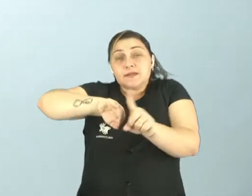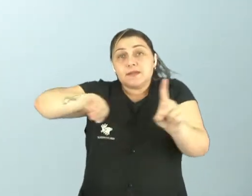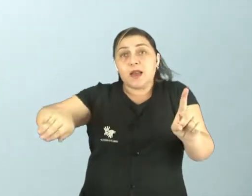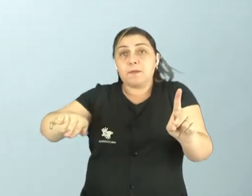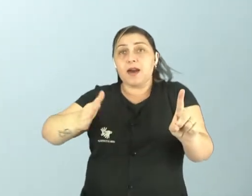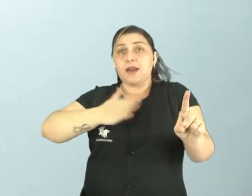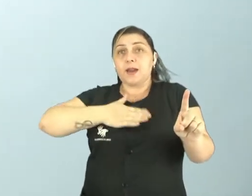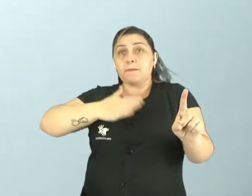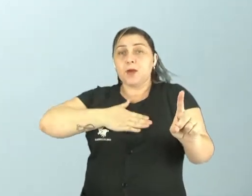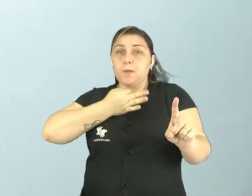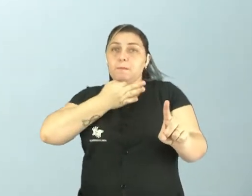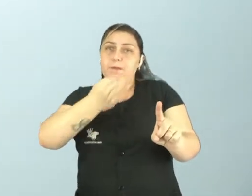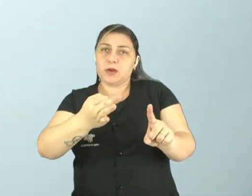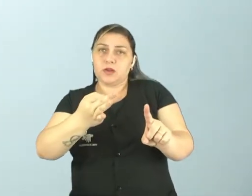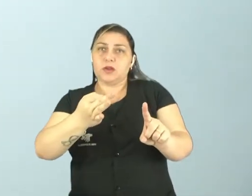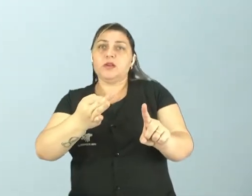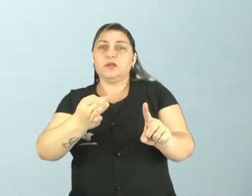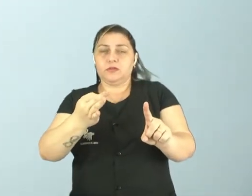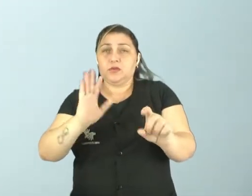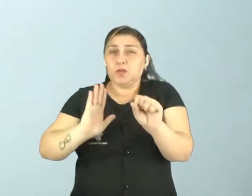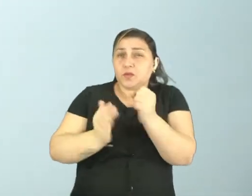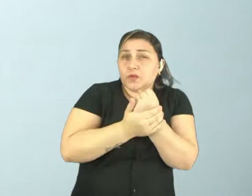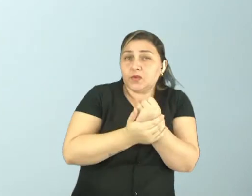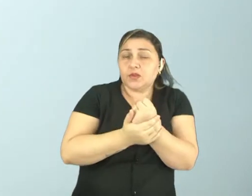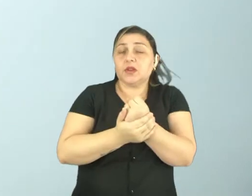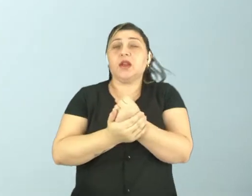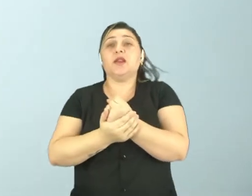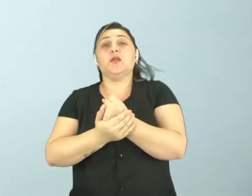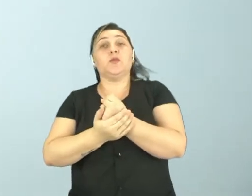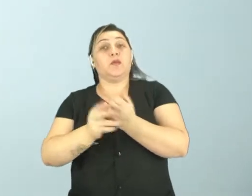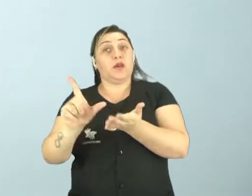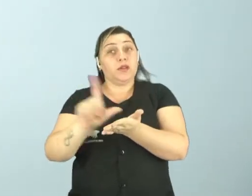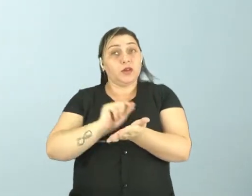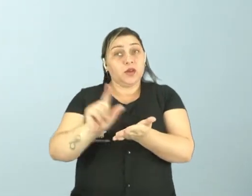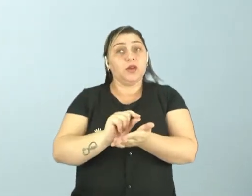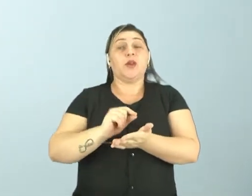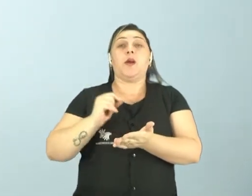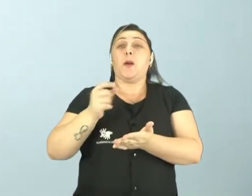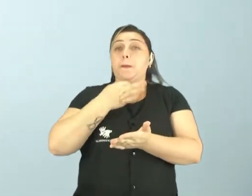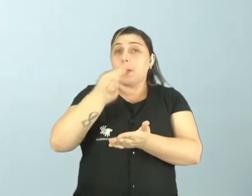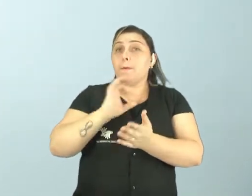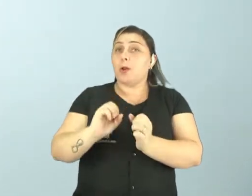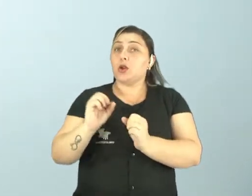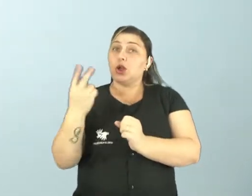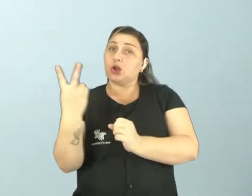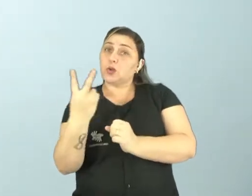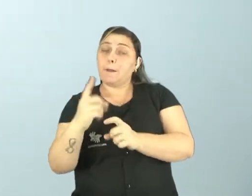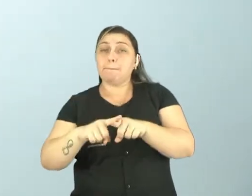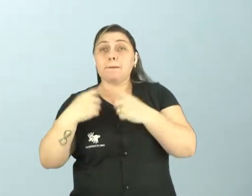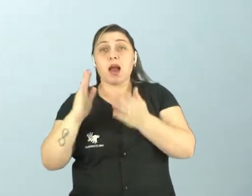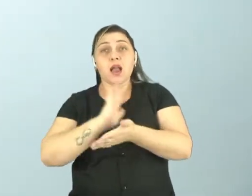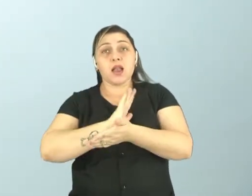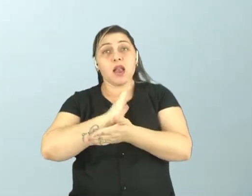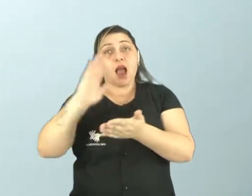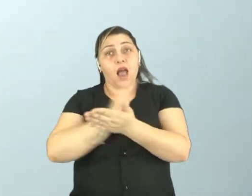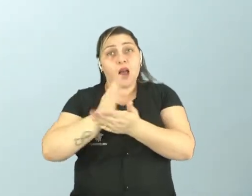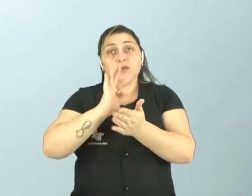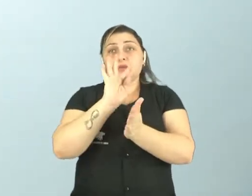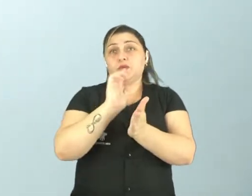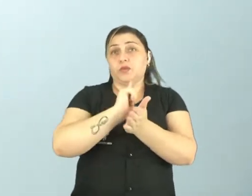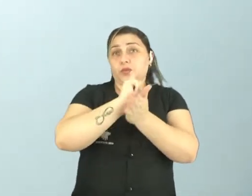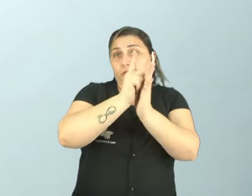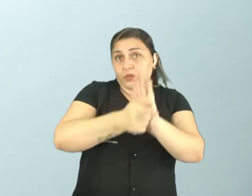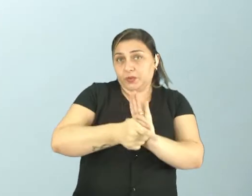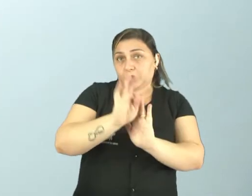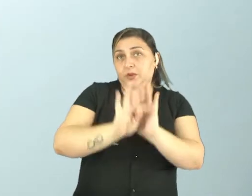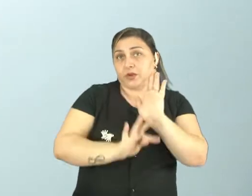formas. No artigo de opinião, você pode as duas. Mas alguns gêneros textuais determinam a